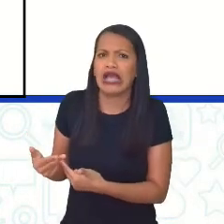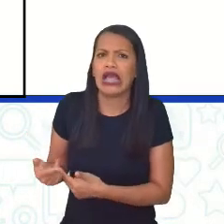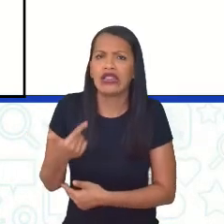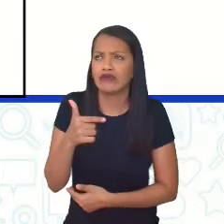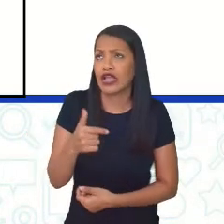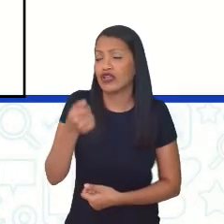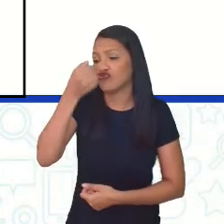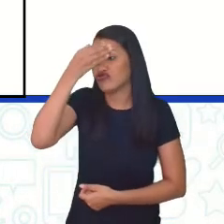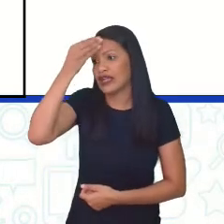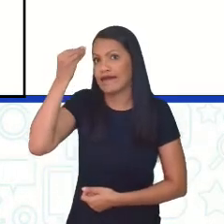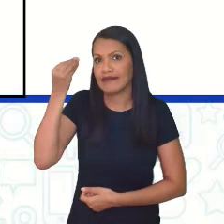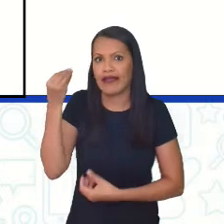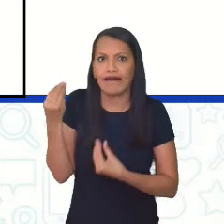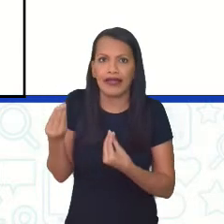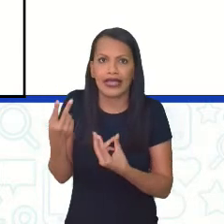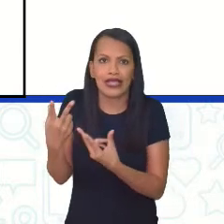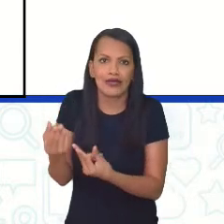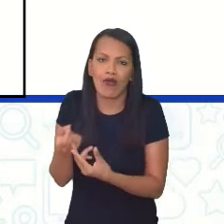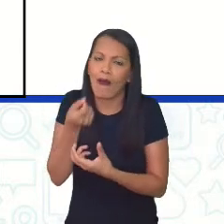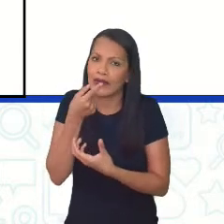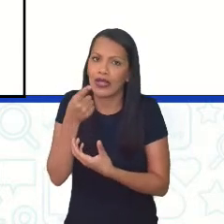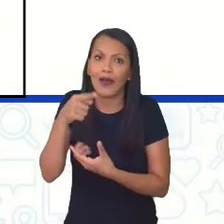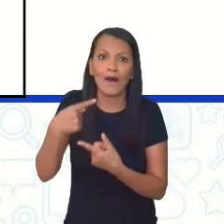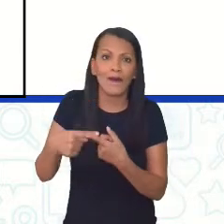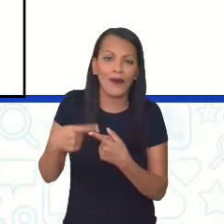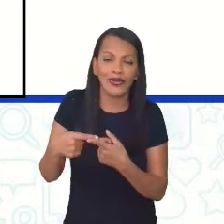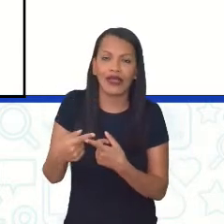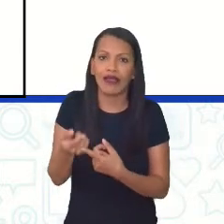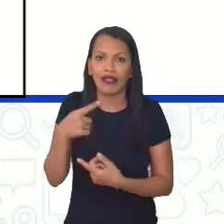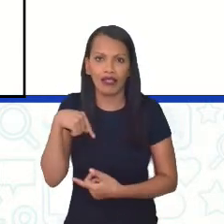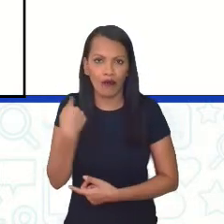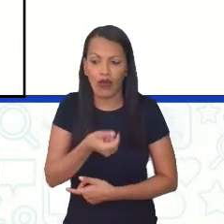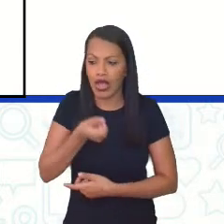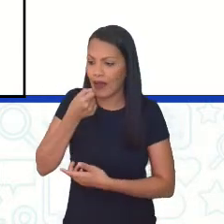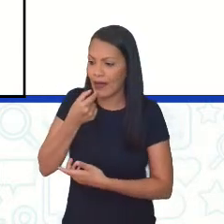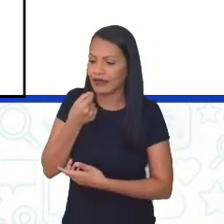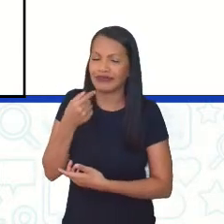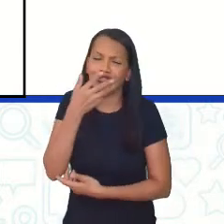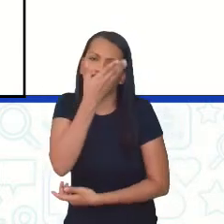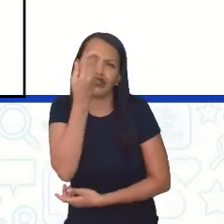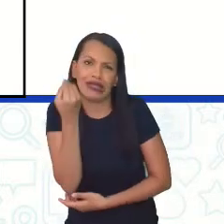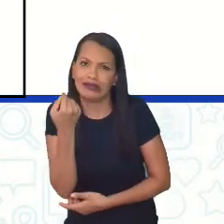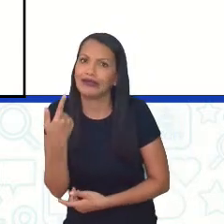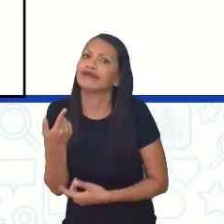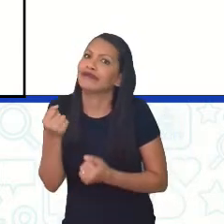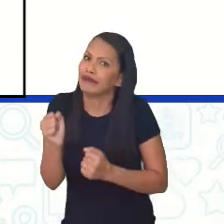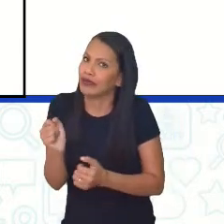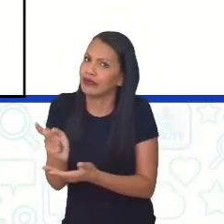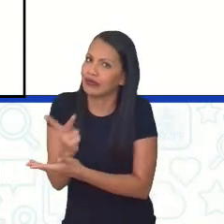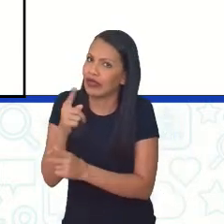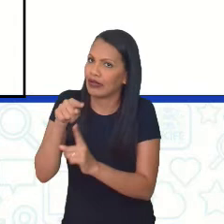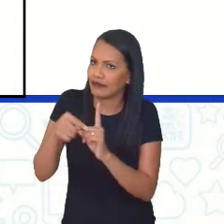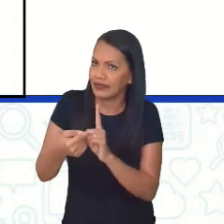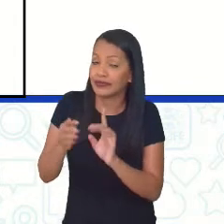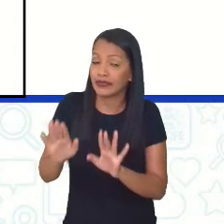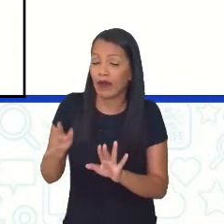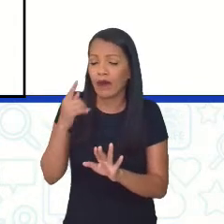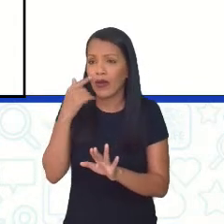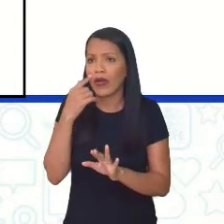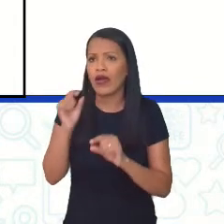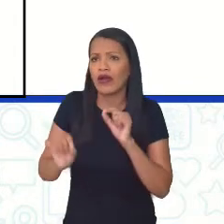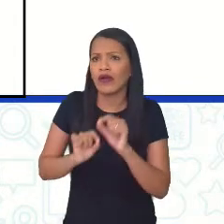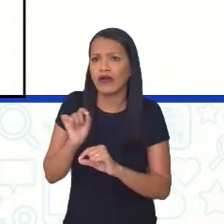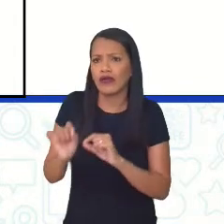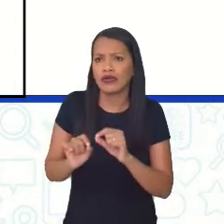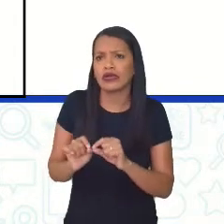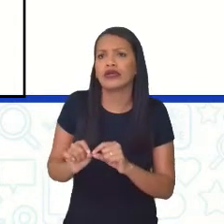a pílula, né? Às vezes a gente esquece de tomar, mas não pode esquecer. Não interfere no contato íntimo e a fertilidade vai